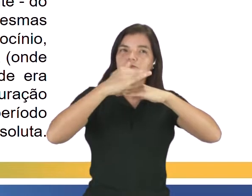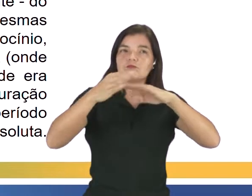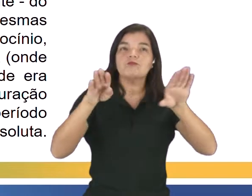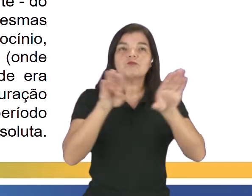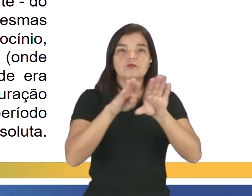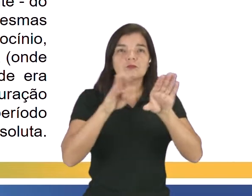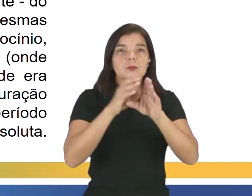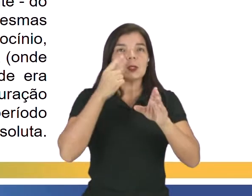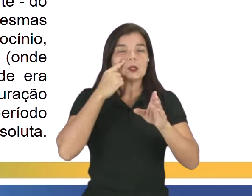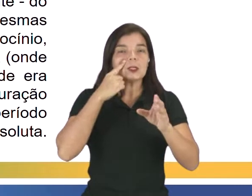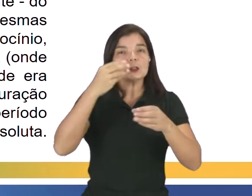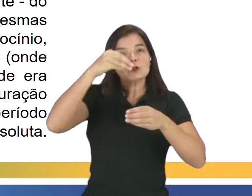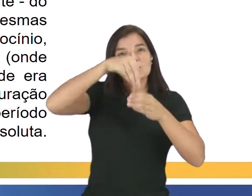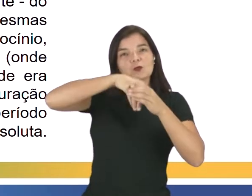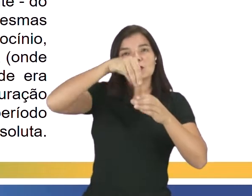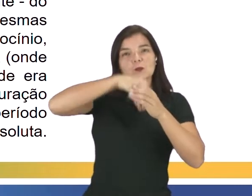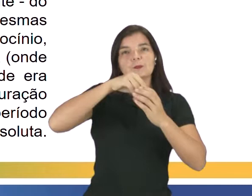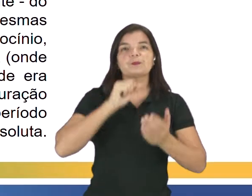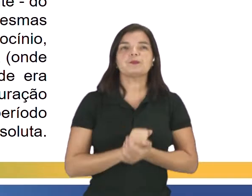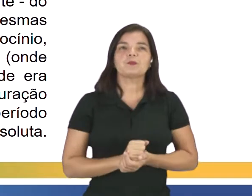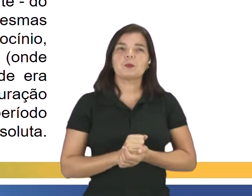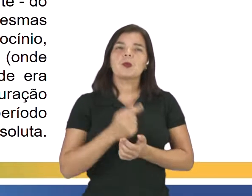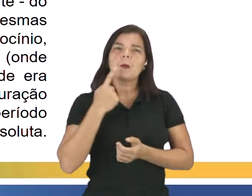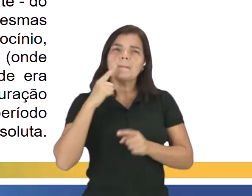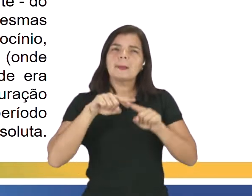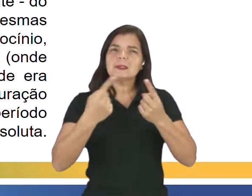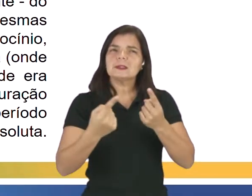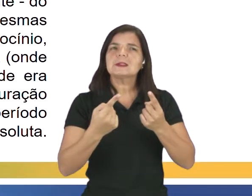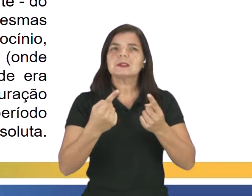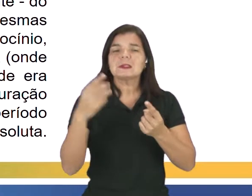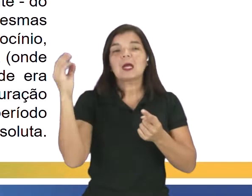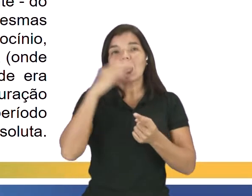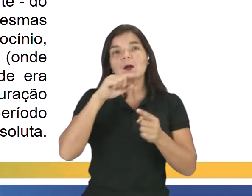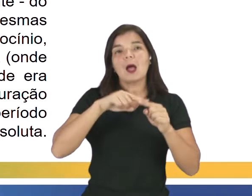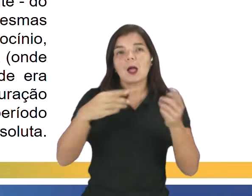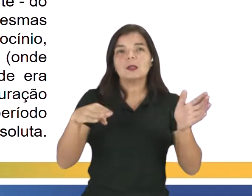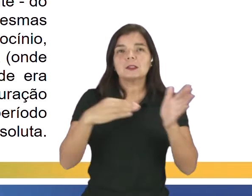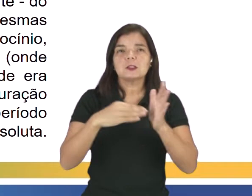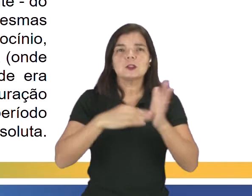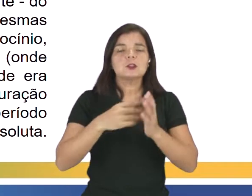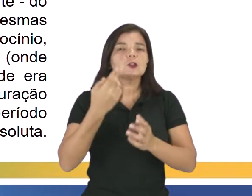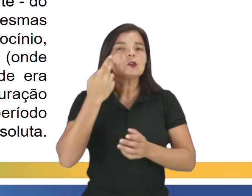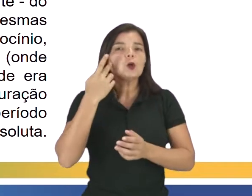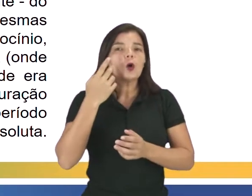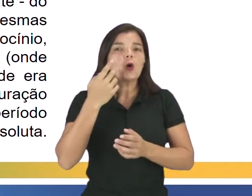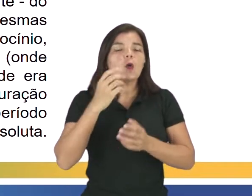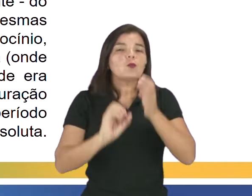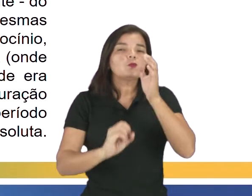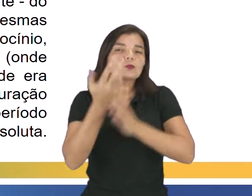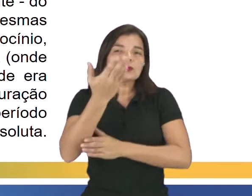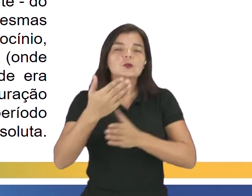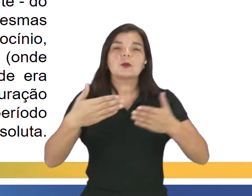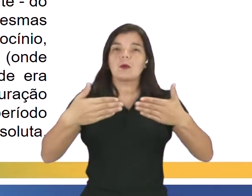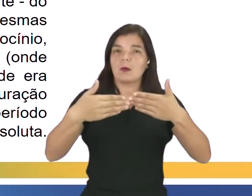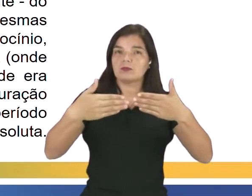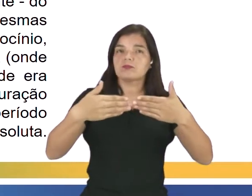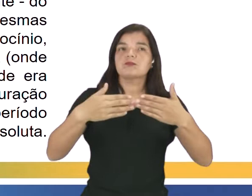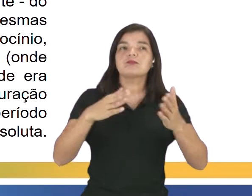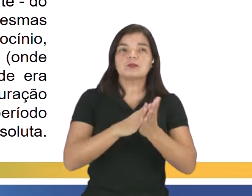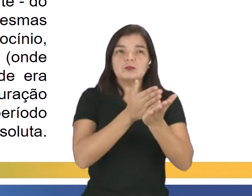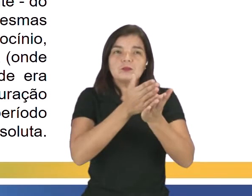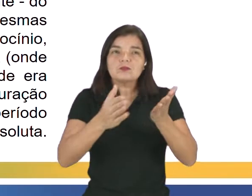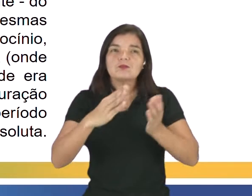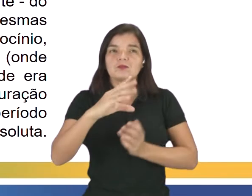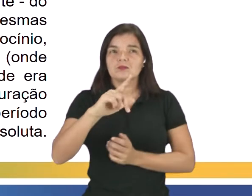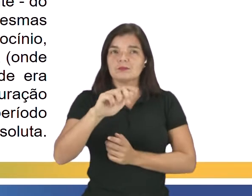coberta, abrigando as cenas de interior, em uma configuração intermediária, até chegarmos à criação da caixa fechada